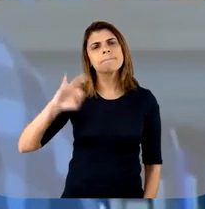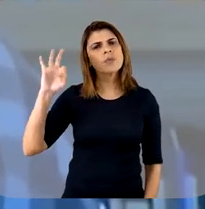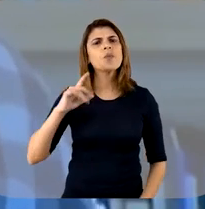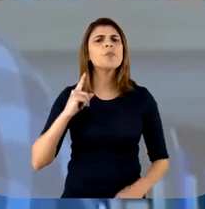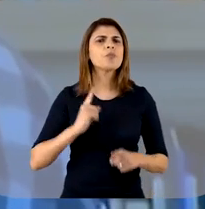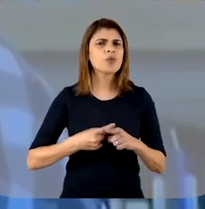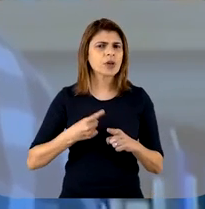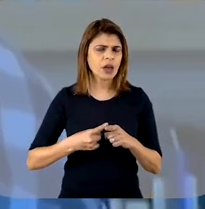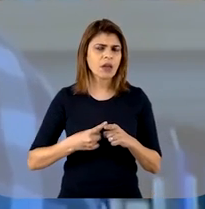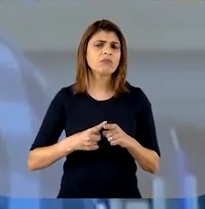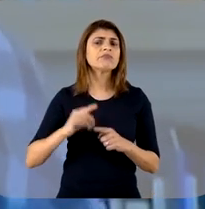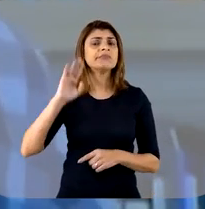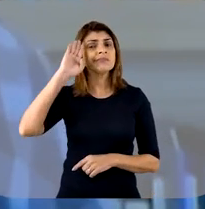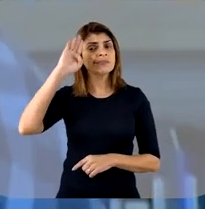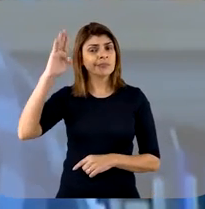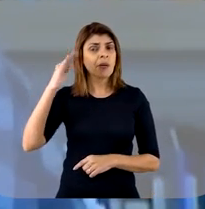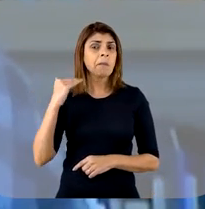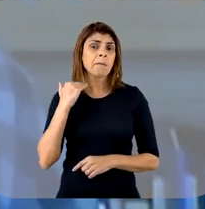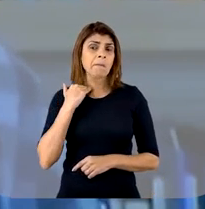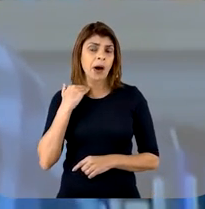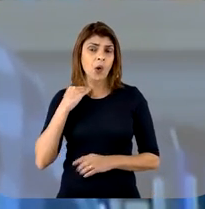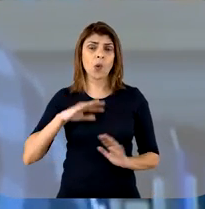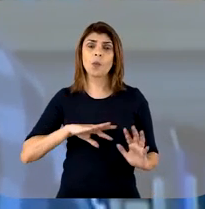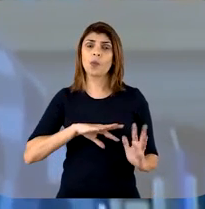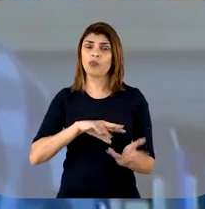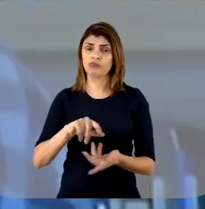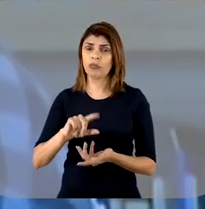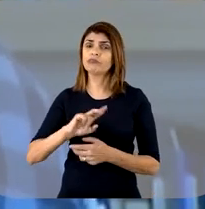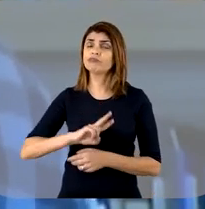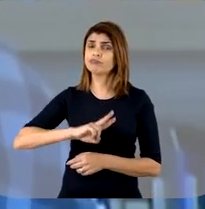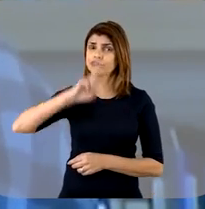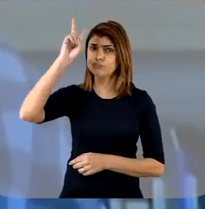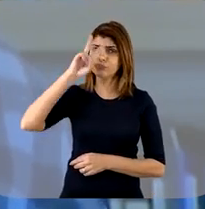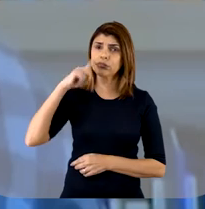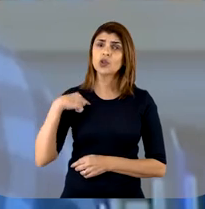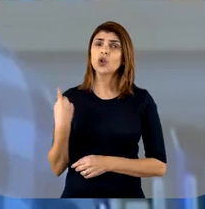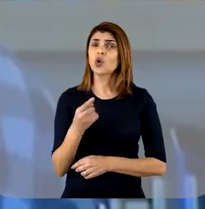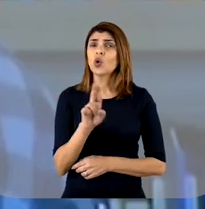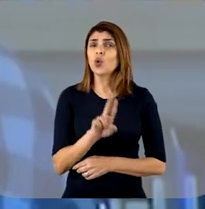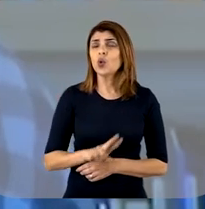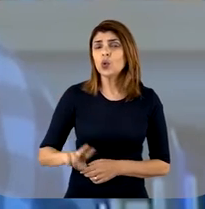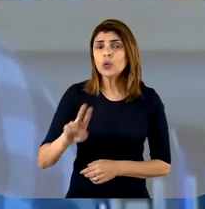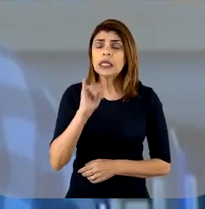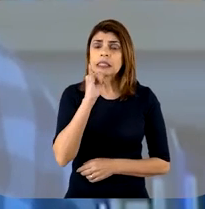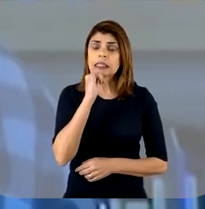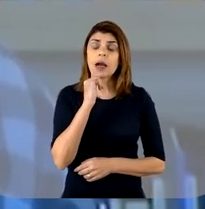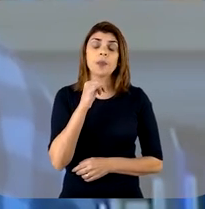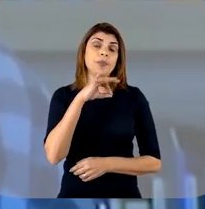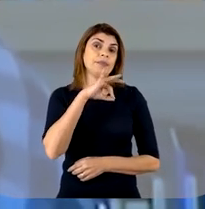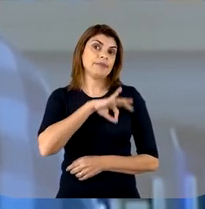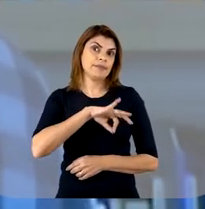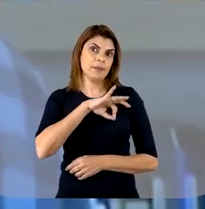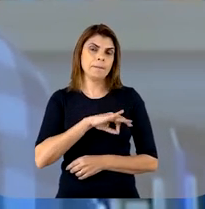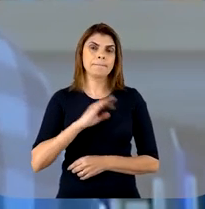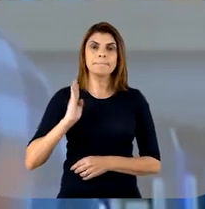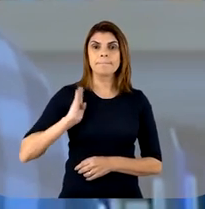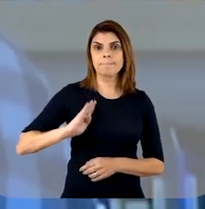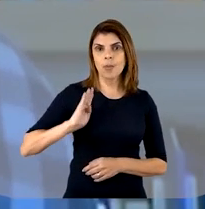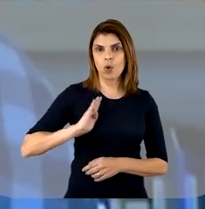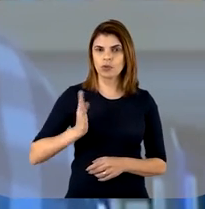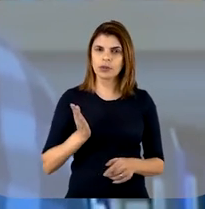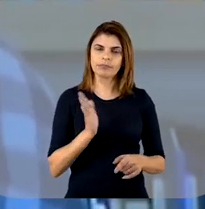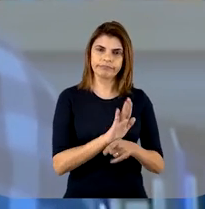corte do Banco Mundial é alto, ele é diferente do que a gente usa, por exemplo, no caso do Bolsa Família. Então, esses